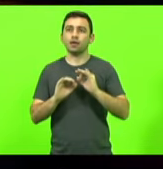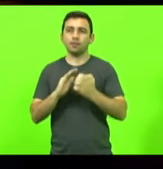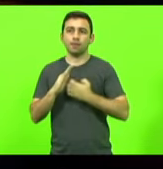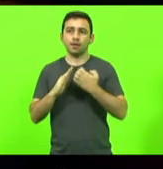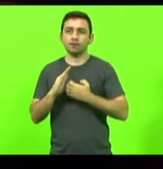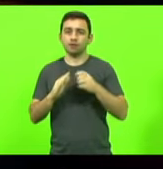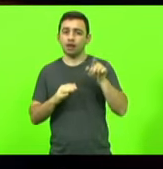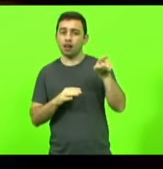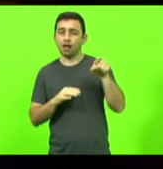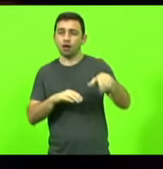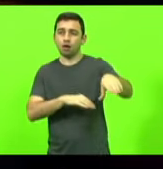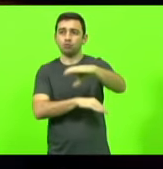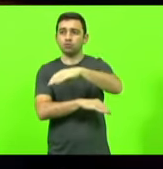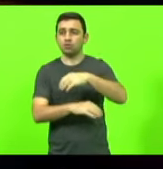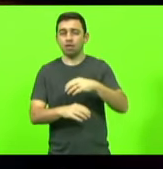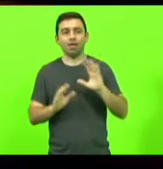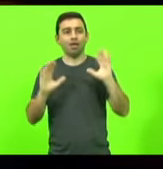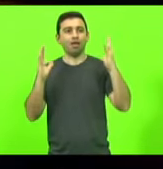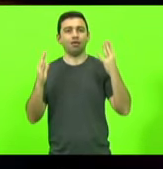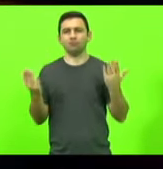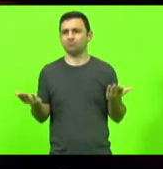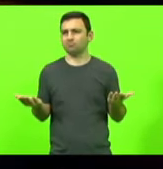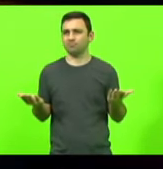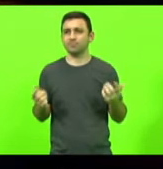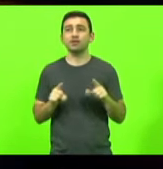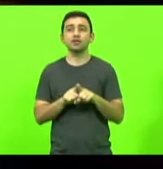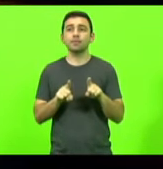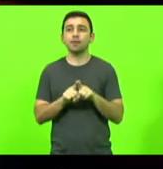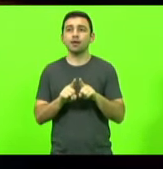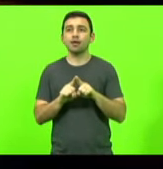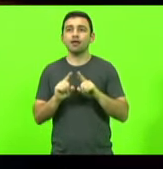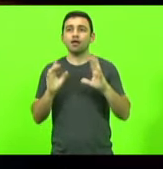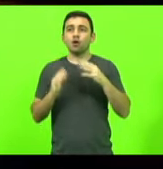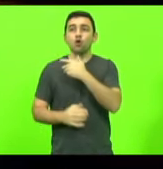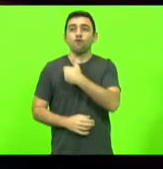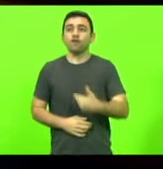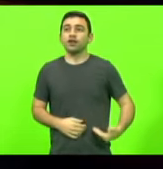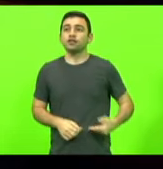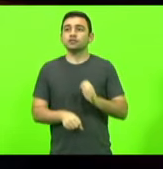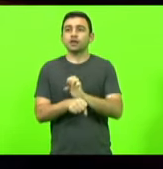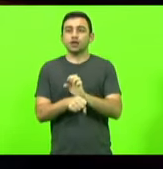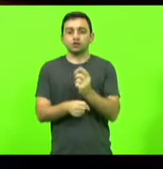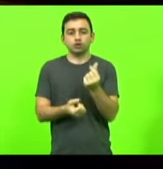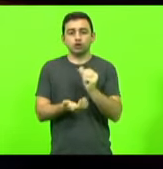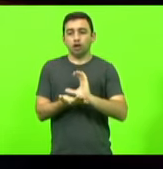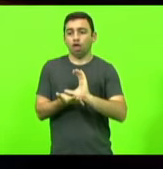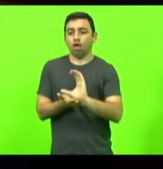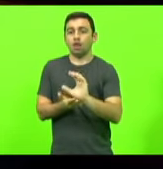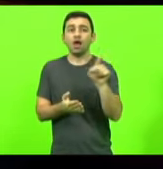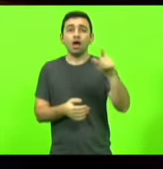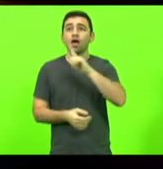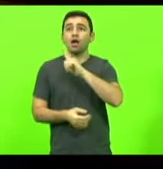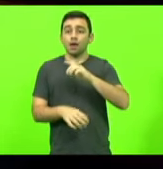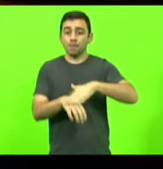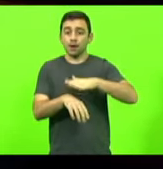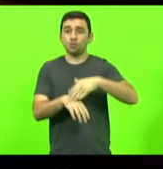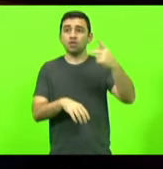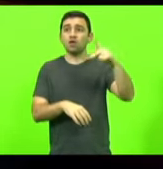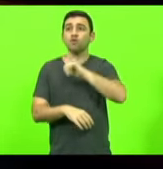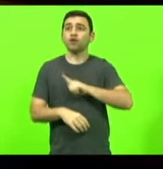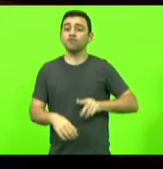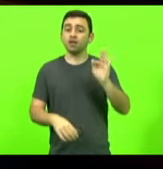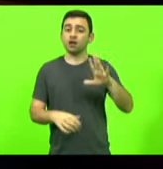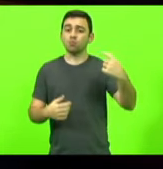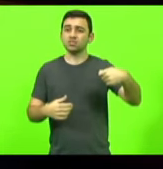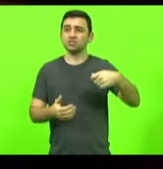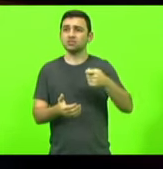gente vai comemorar. E não é comemorar o governo do Estado botar recurso em obra federal. É exigir o que